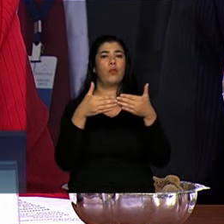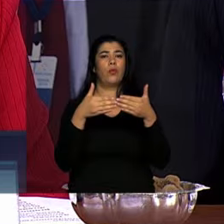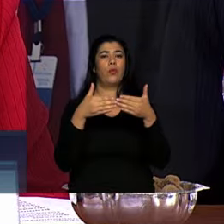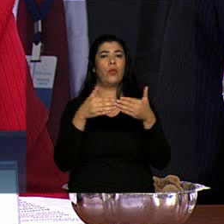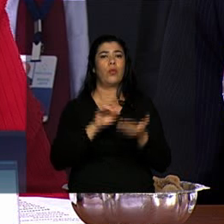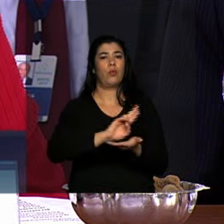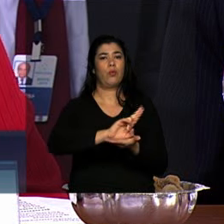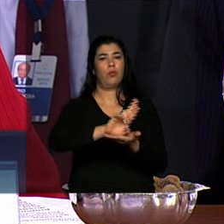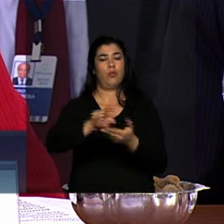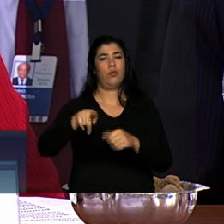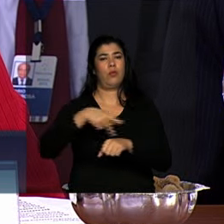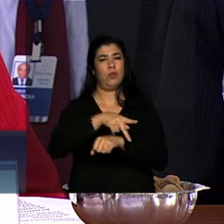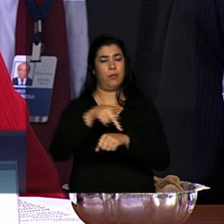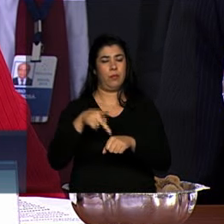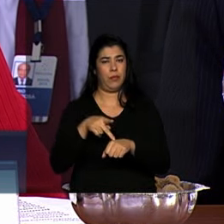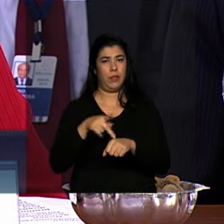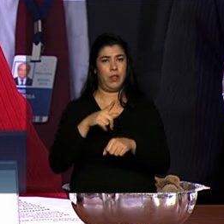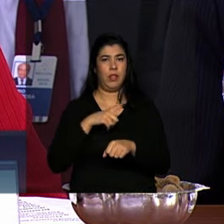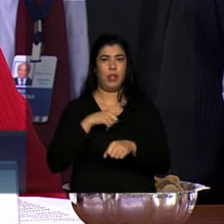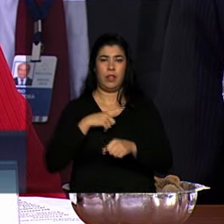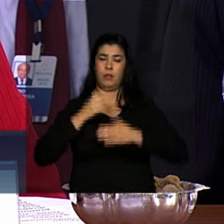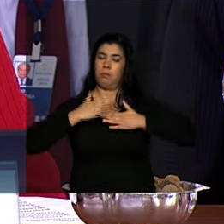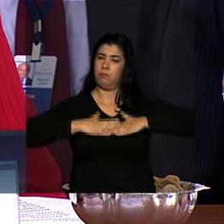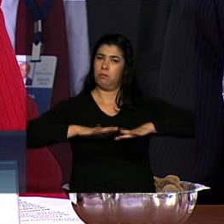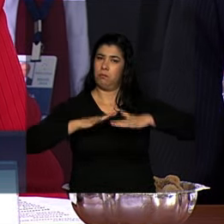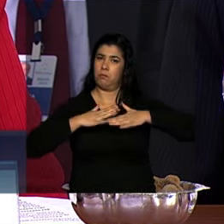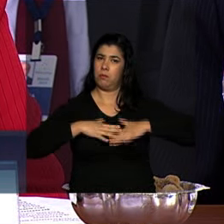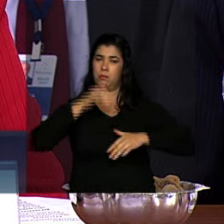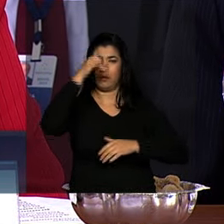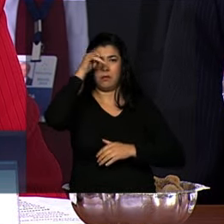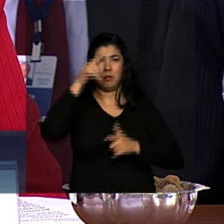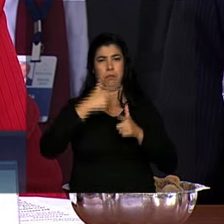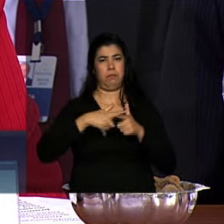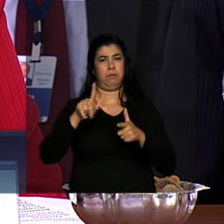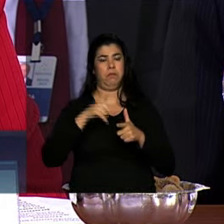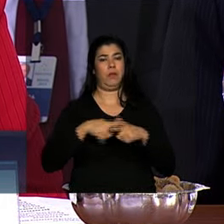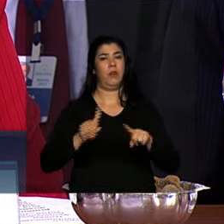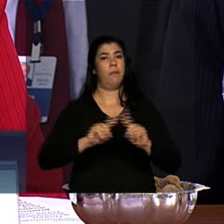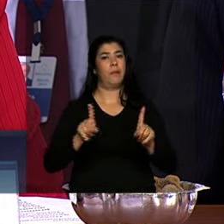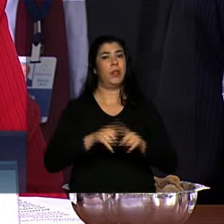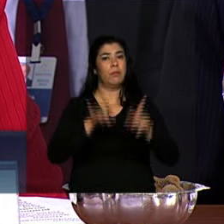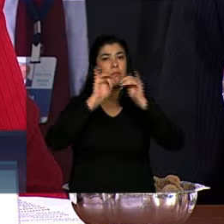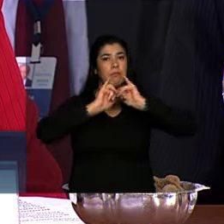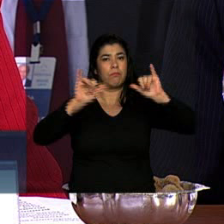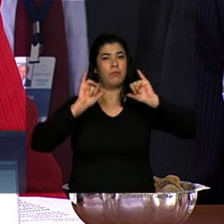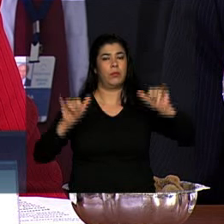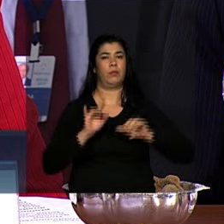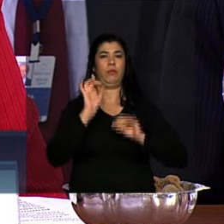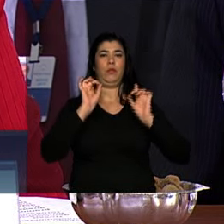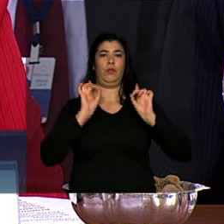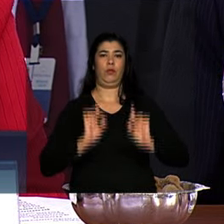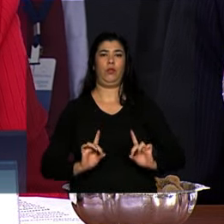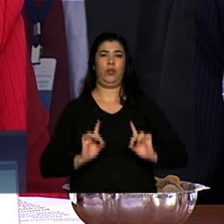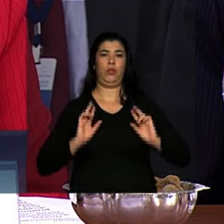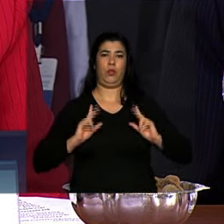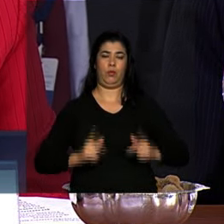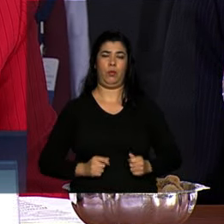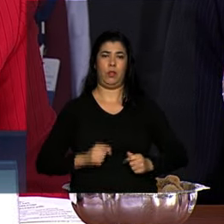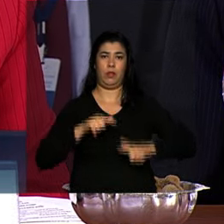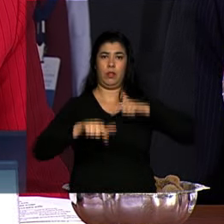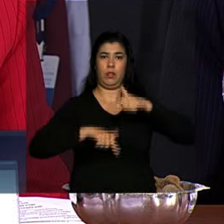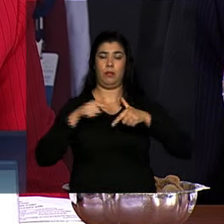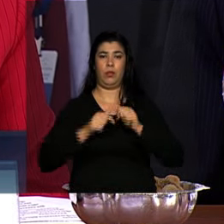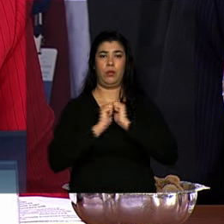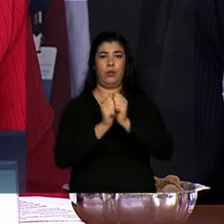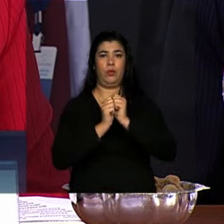Privilegiamos a solução pacífica de controvérsias. Promovemos e defendemos os direitos humanos. Trabalhamos